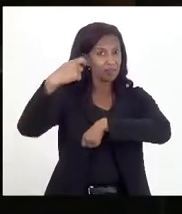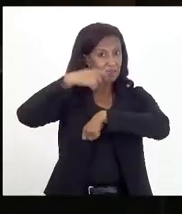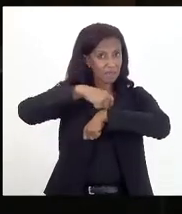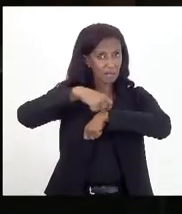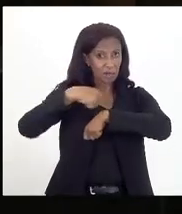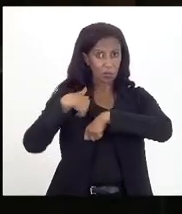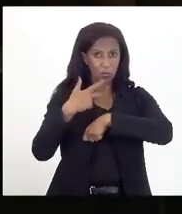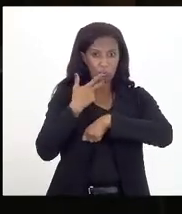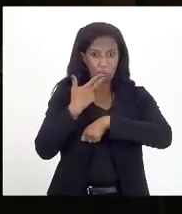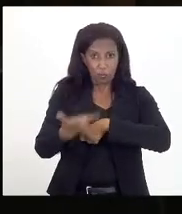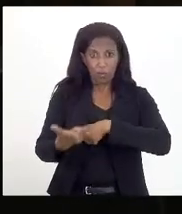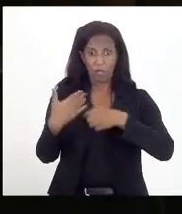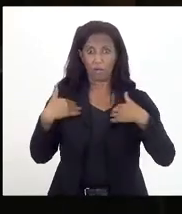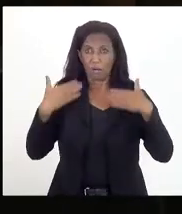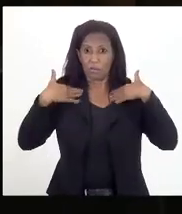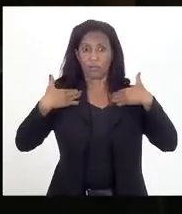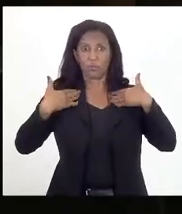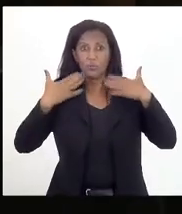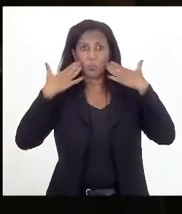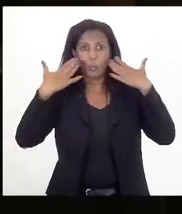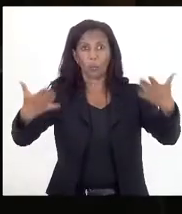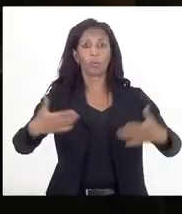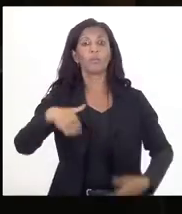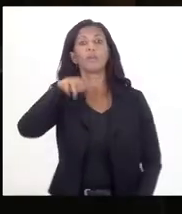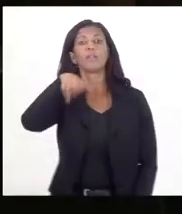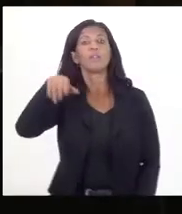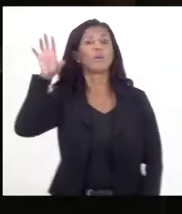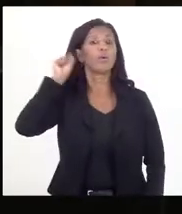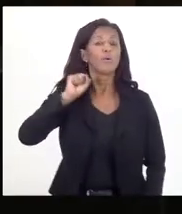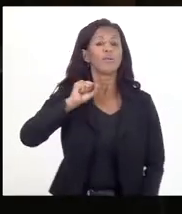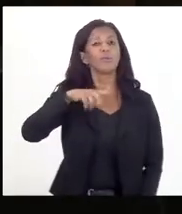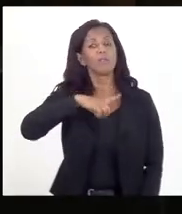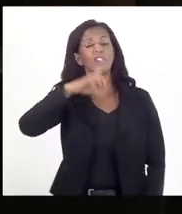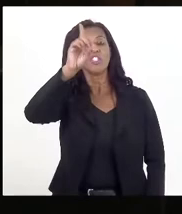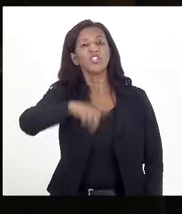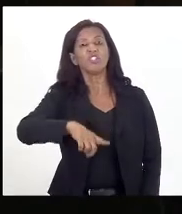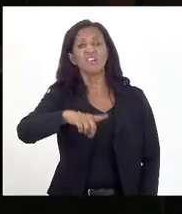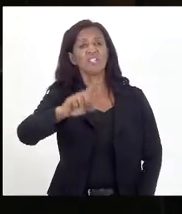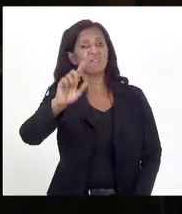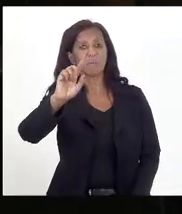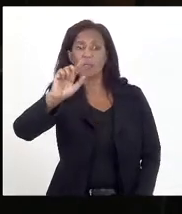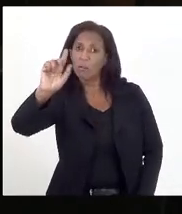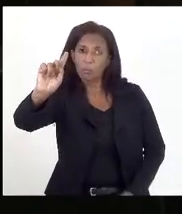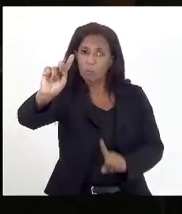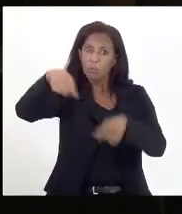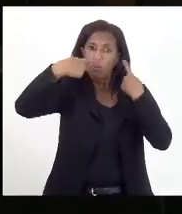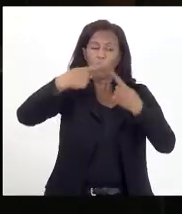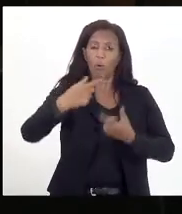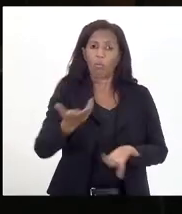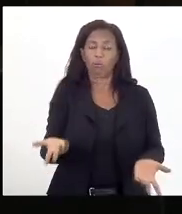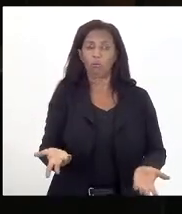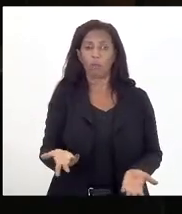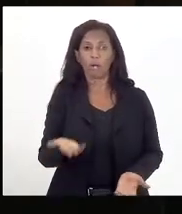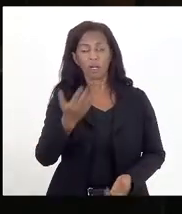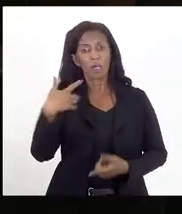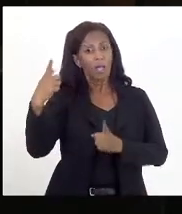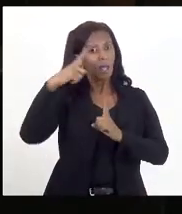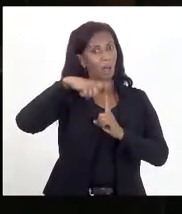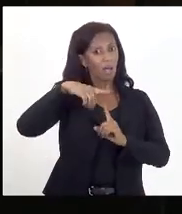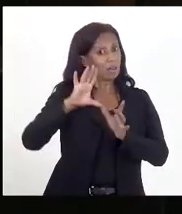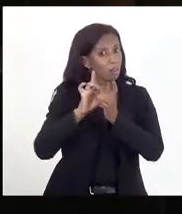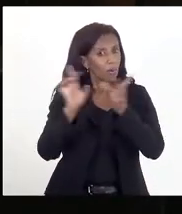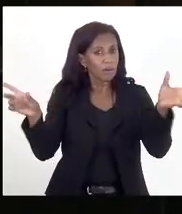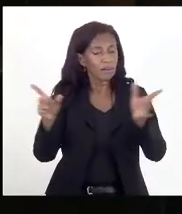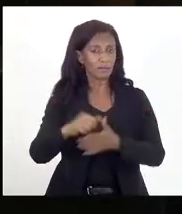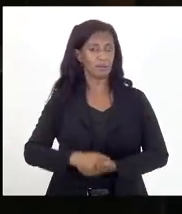eu estou falando me expondo quem está me ouvindo tem todo direito de rebater isso isso é típico de uma